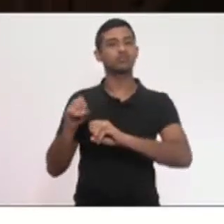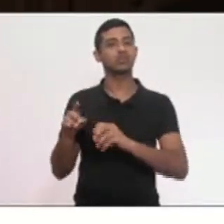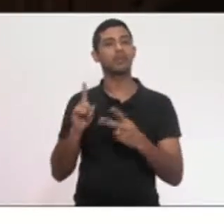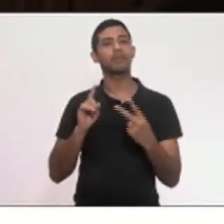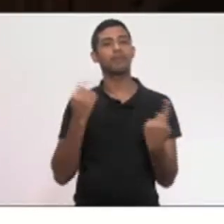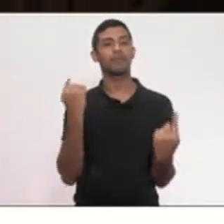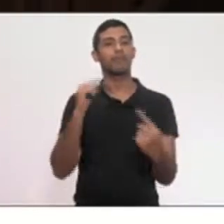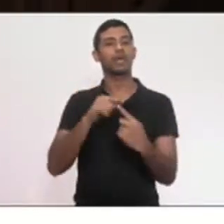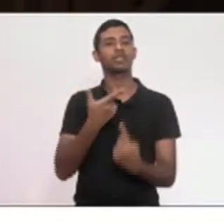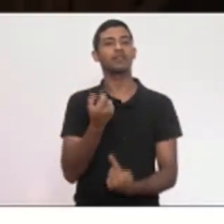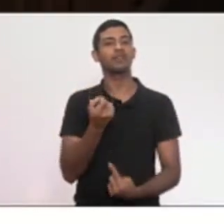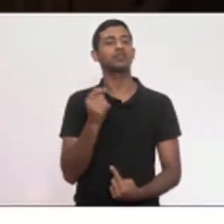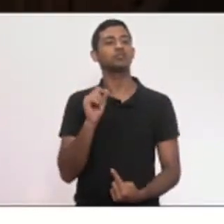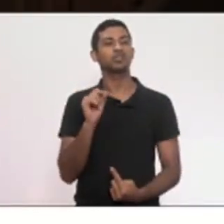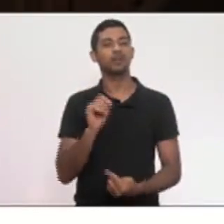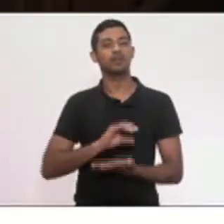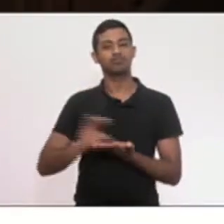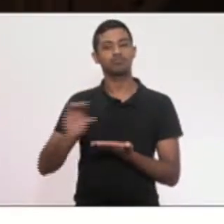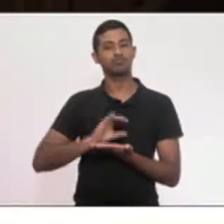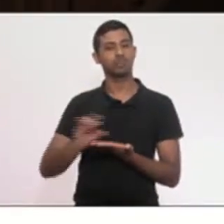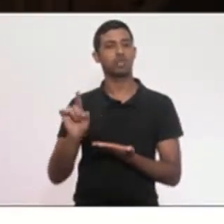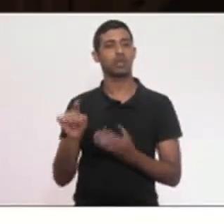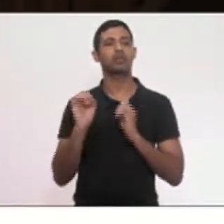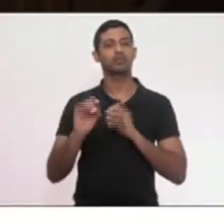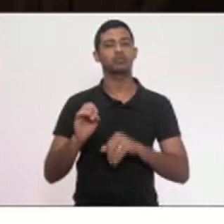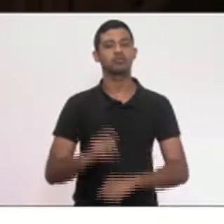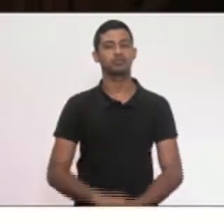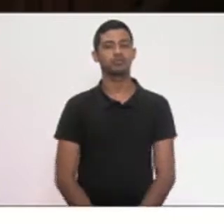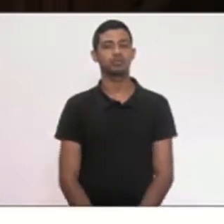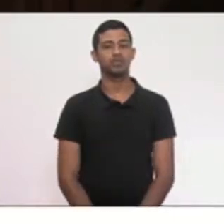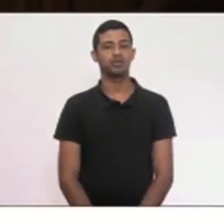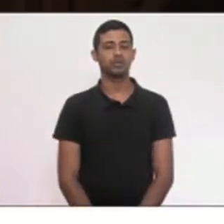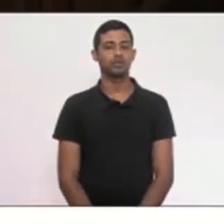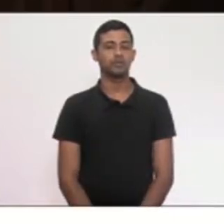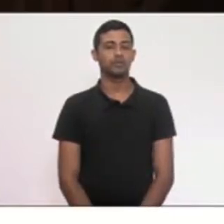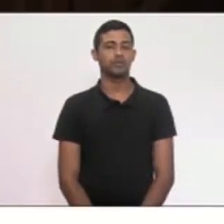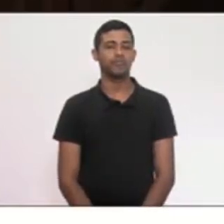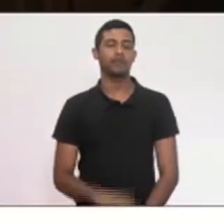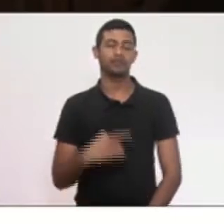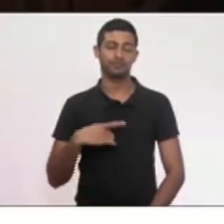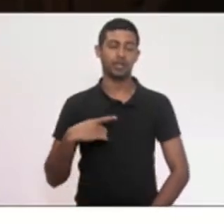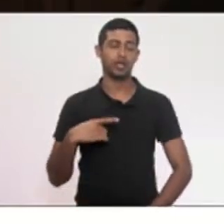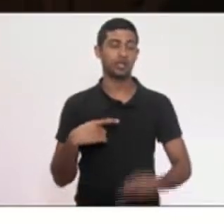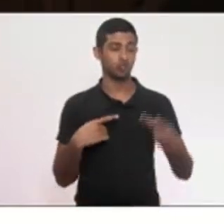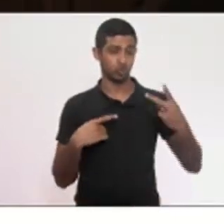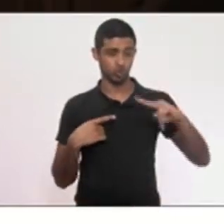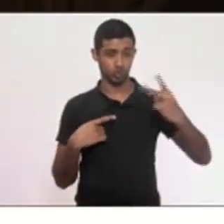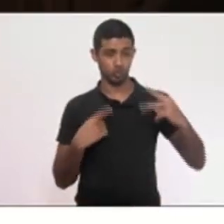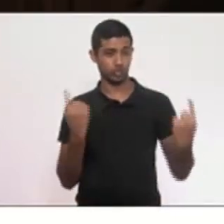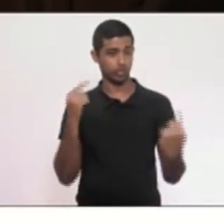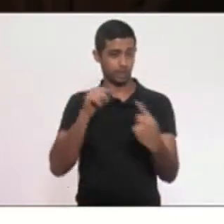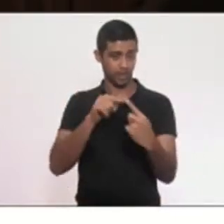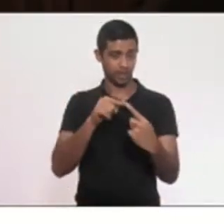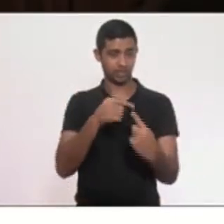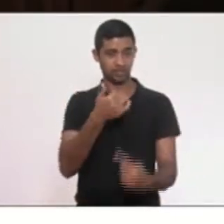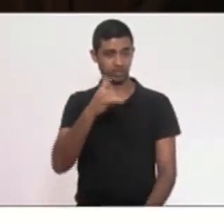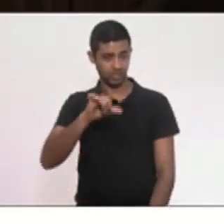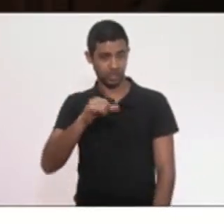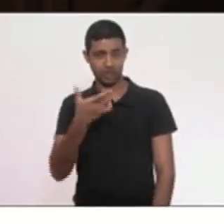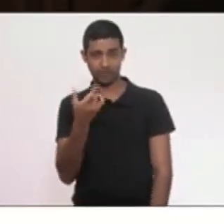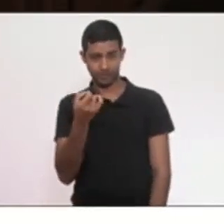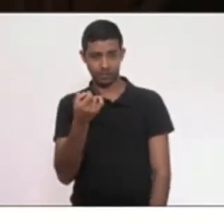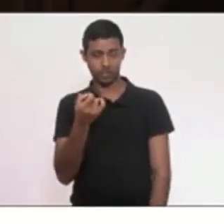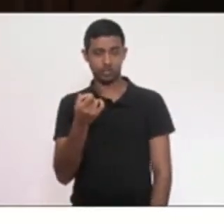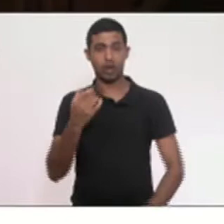do financiamento da educação. Pois bem, em relação a essas 2 metas, a meta 19 e a meta 20, eu quero aqui trazer